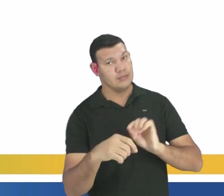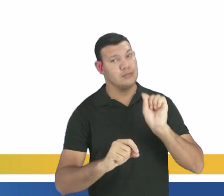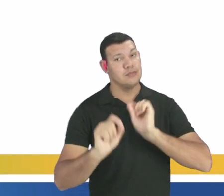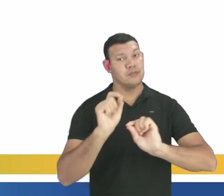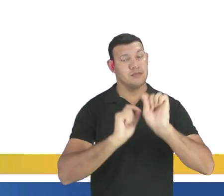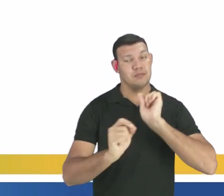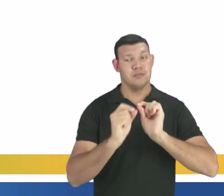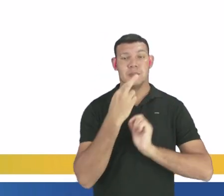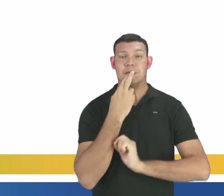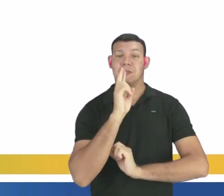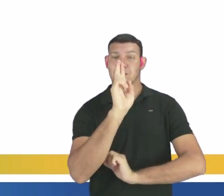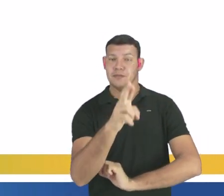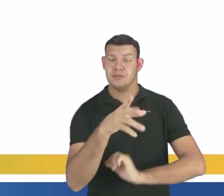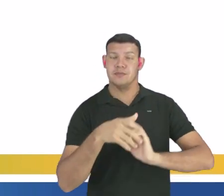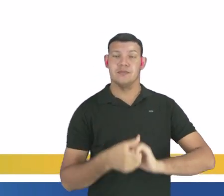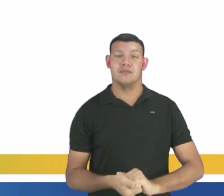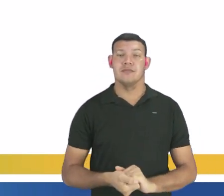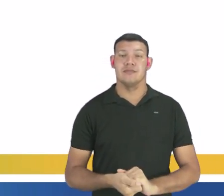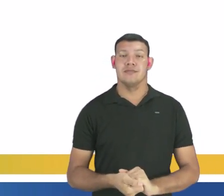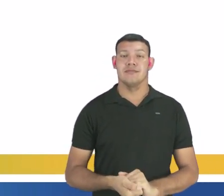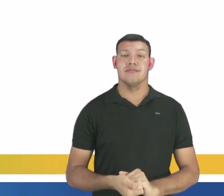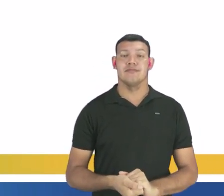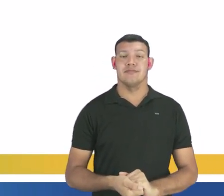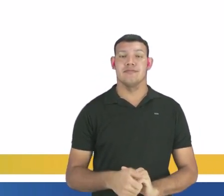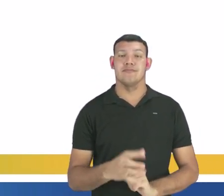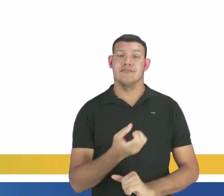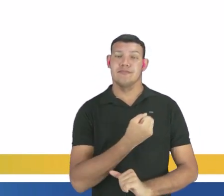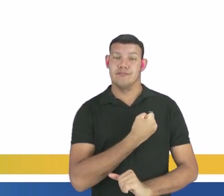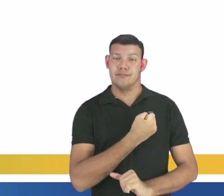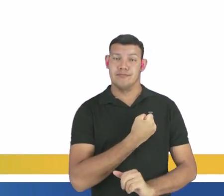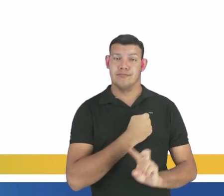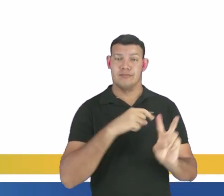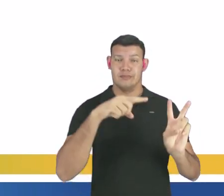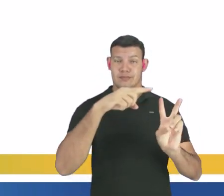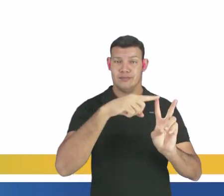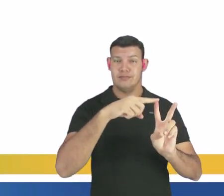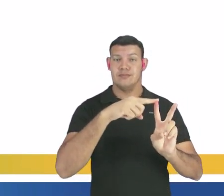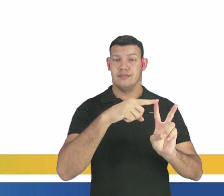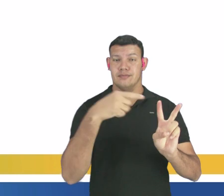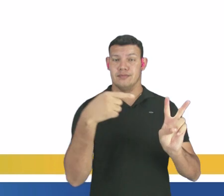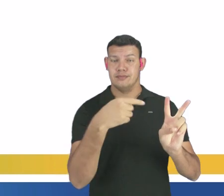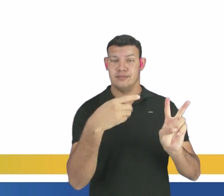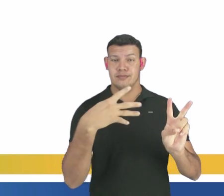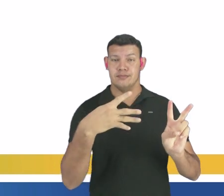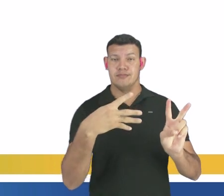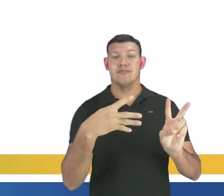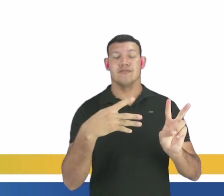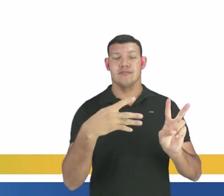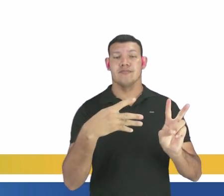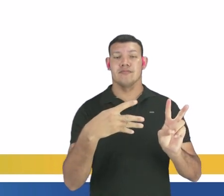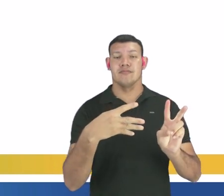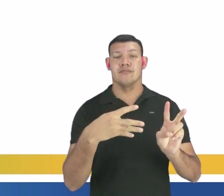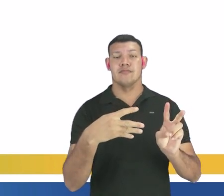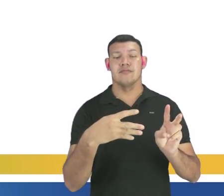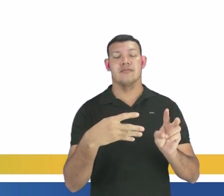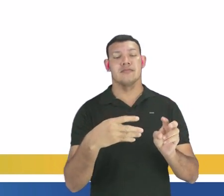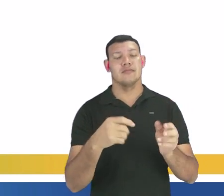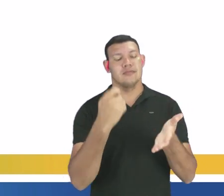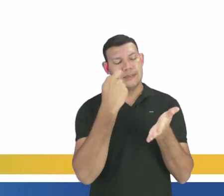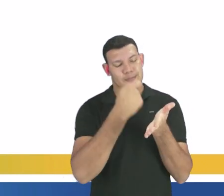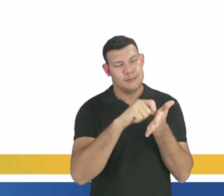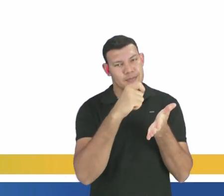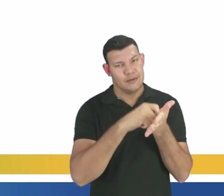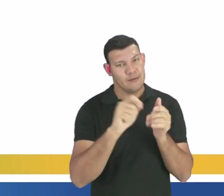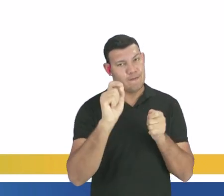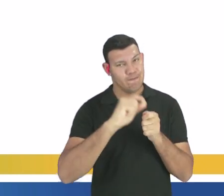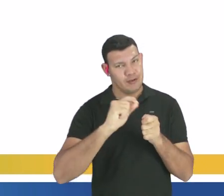dessa resolução que o meu elemento raiz menos 4, ao desenvolver através do conceito de